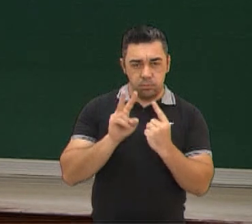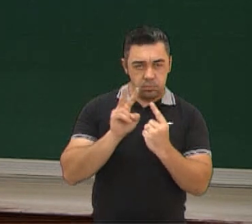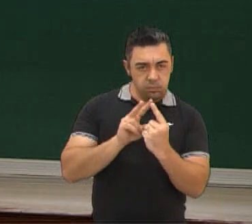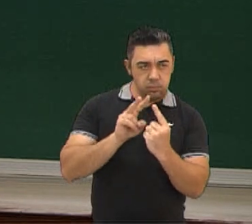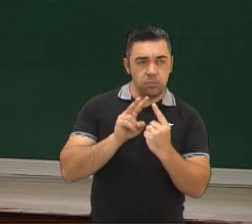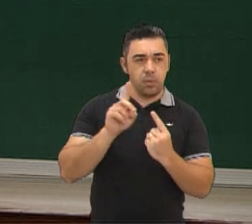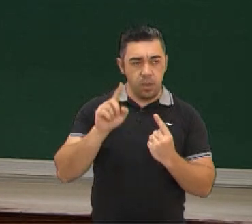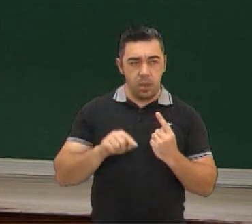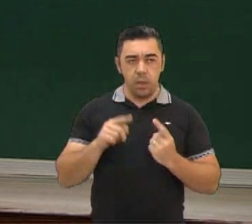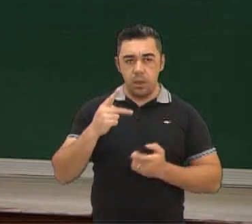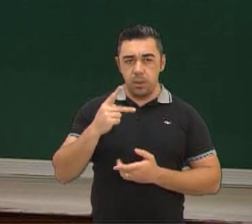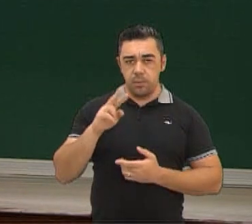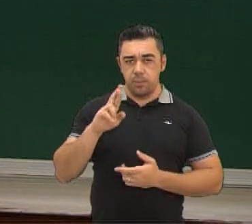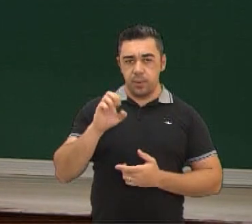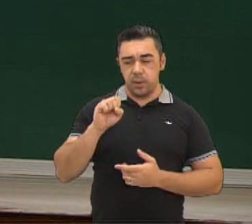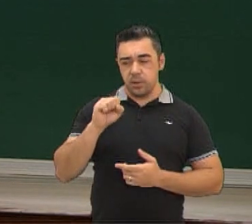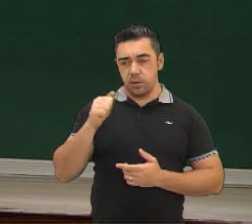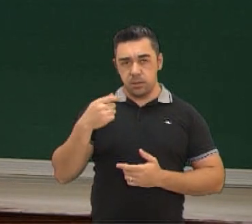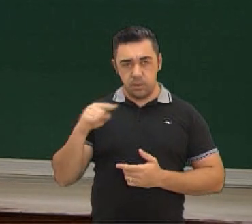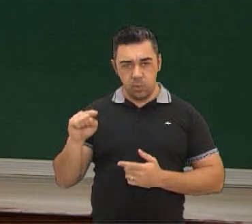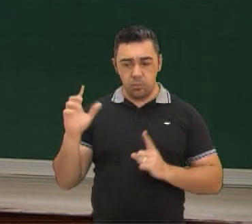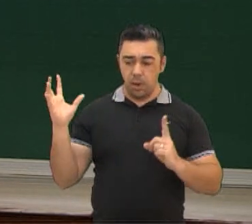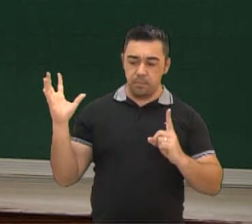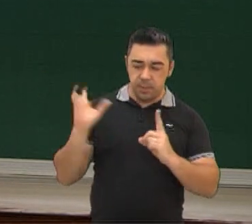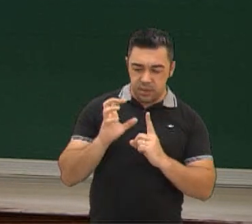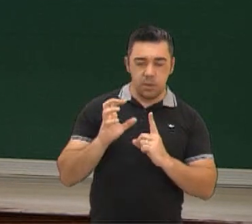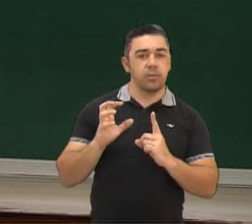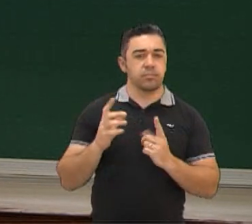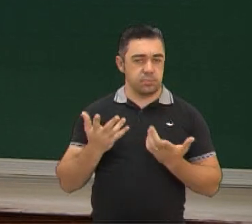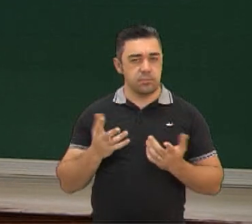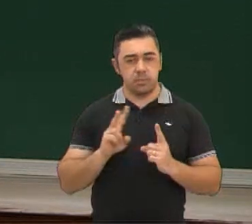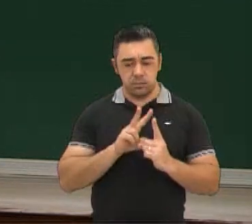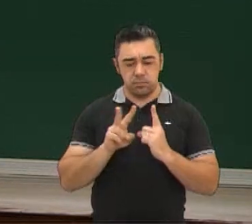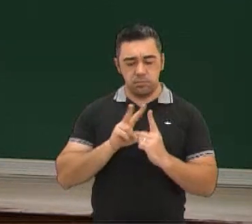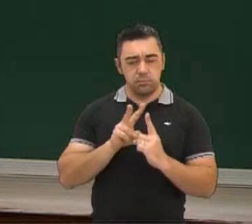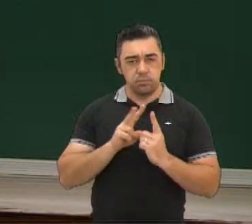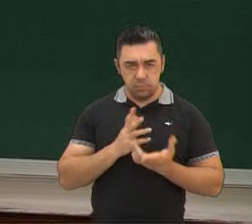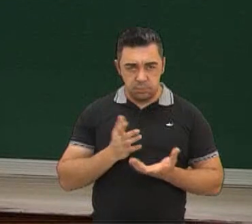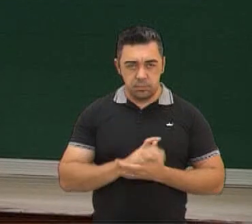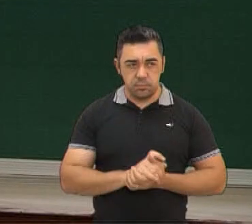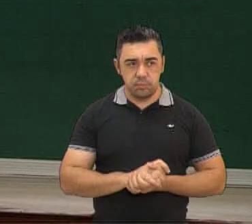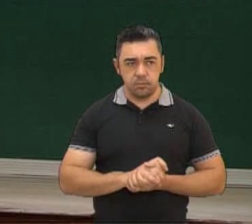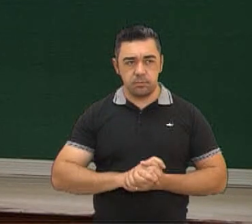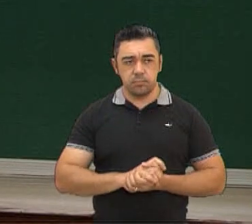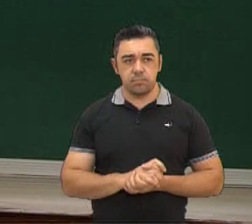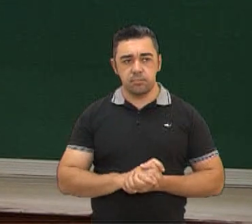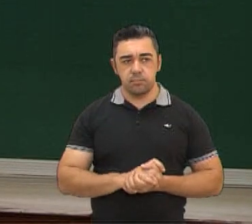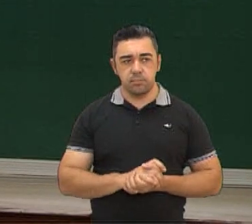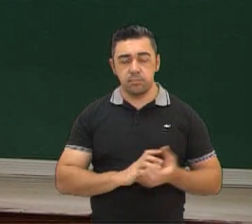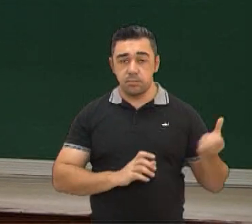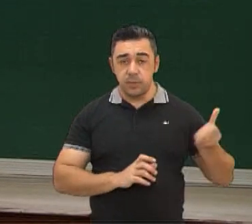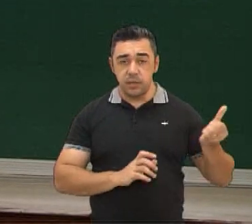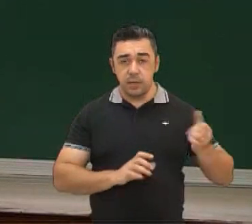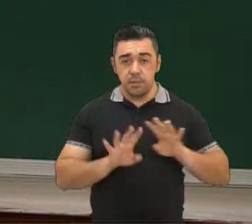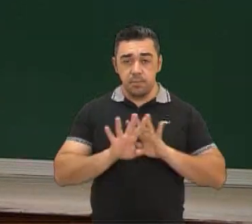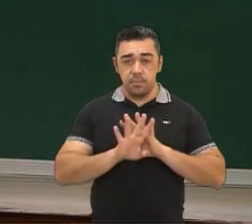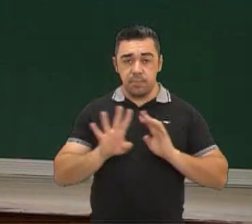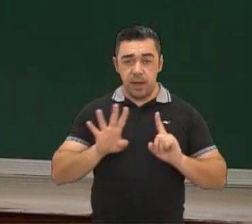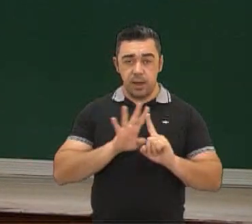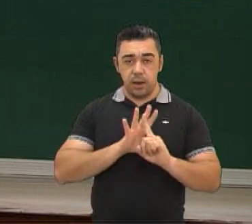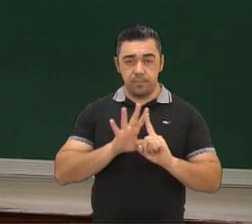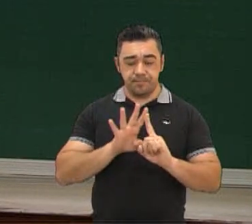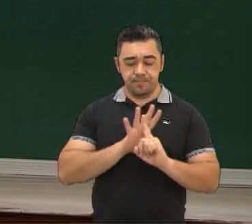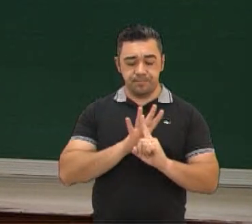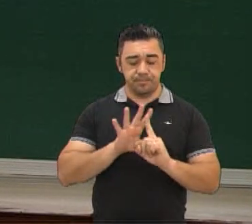mesmo adversário, faz uma pressão, às vezes, sobre aquele adversário que está com a bola, tá? Então, essa. E a barreira, momento em